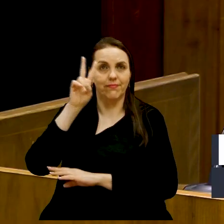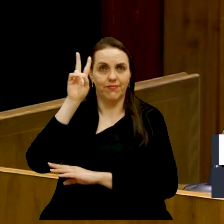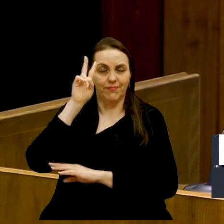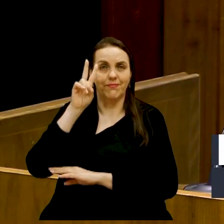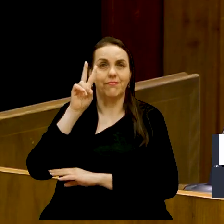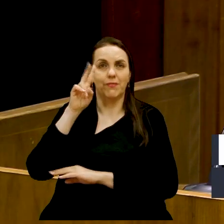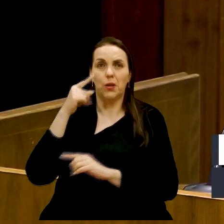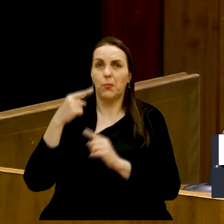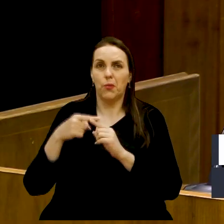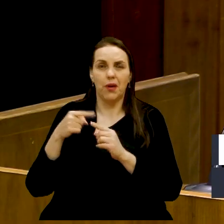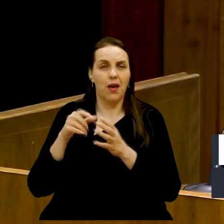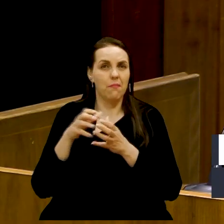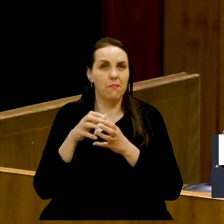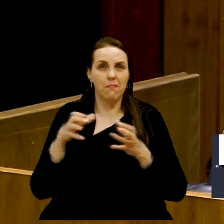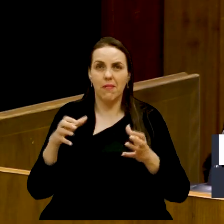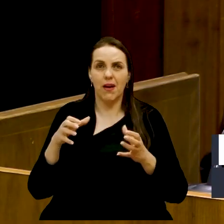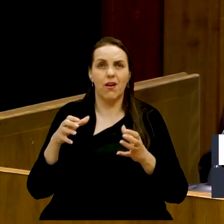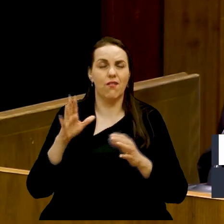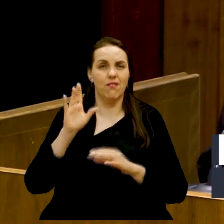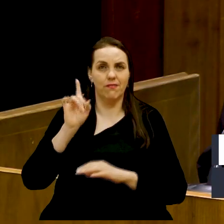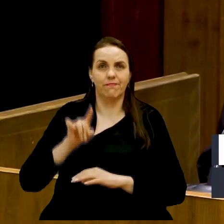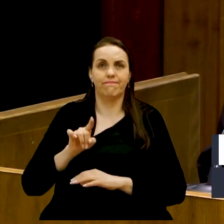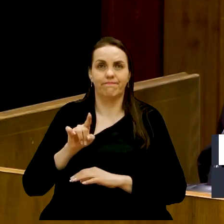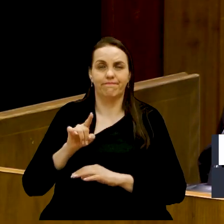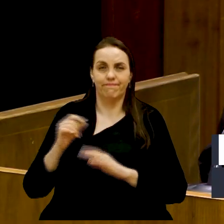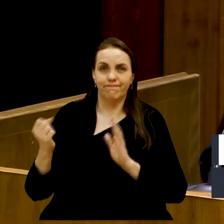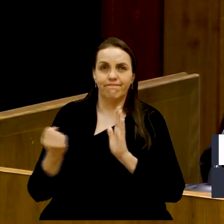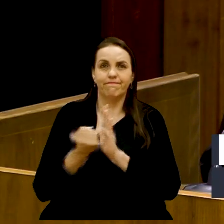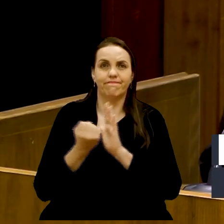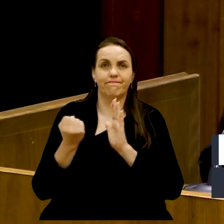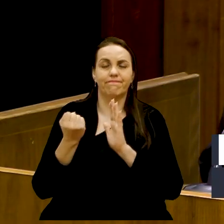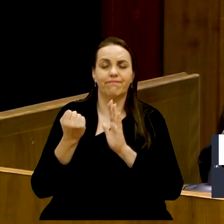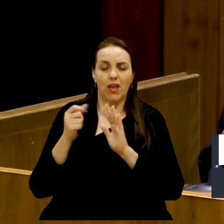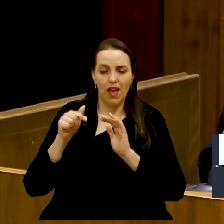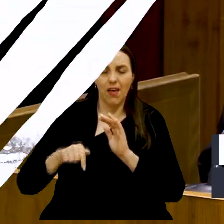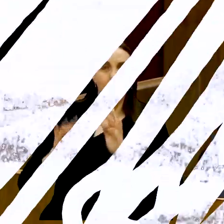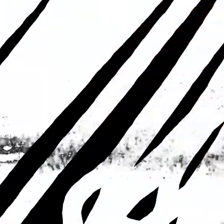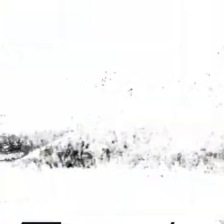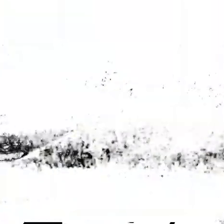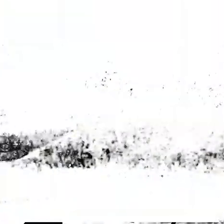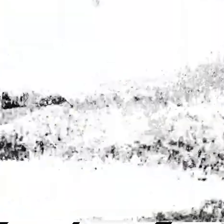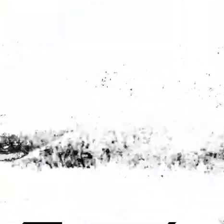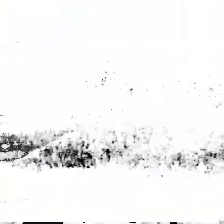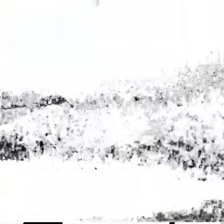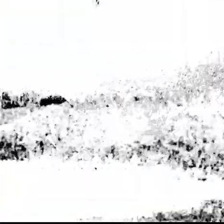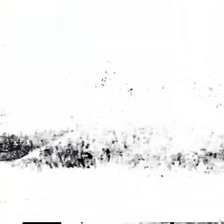porque a maior instituição que nós temos hoje é a família e é a escola.